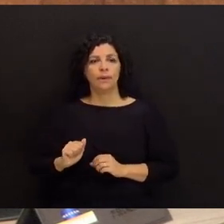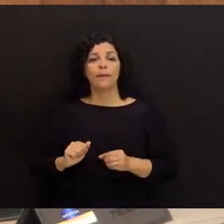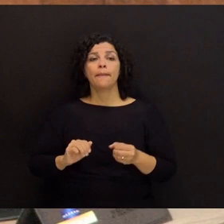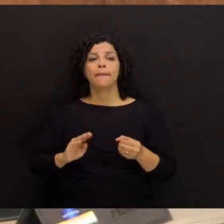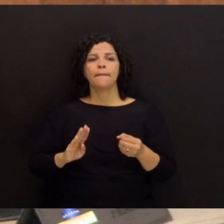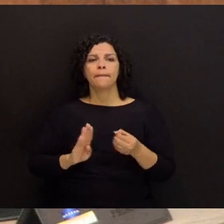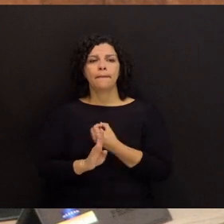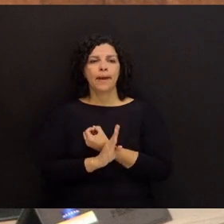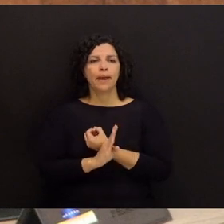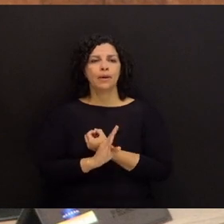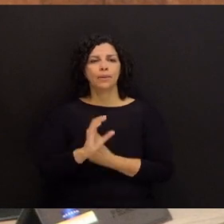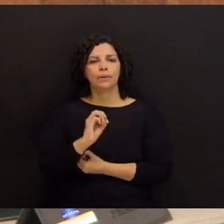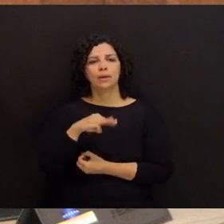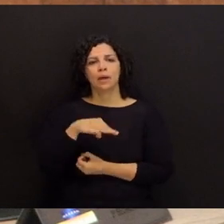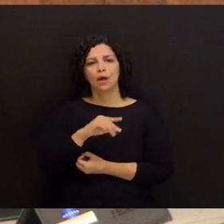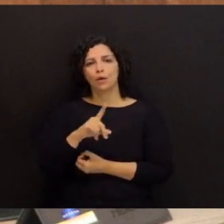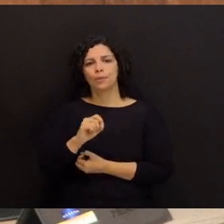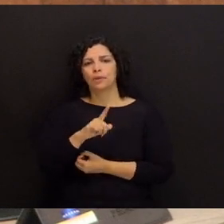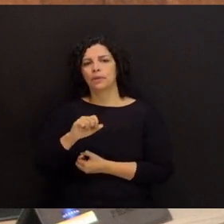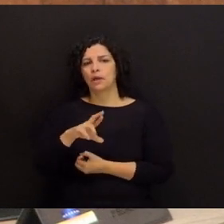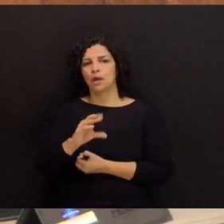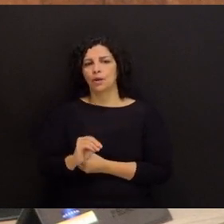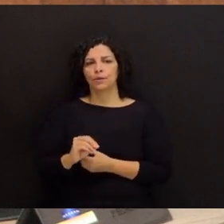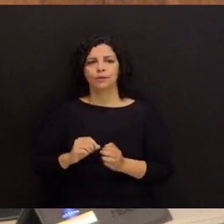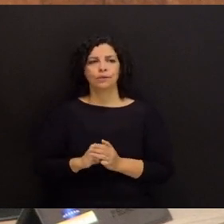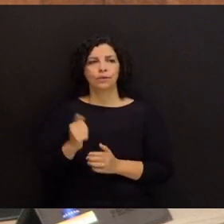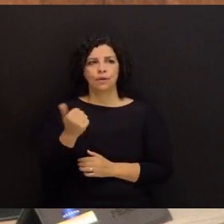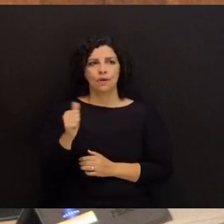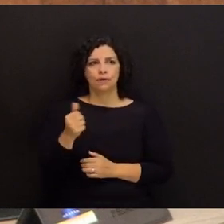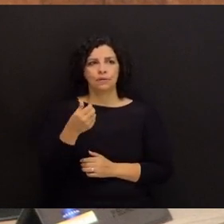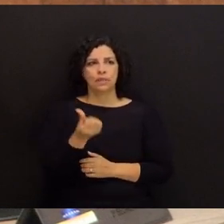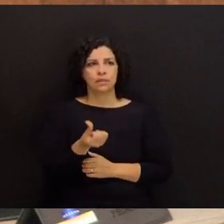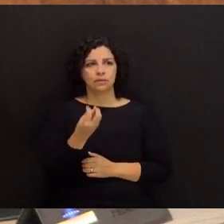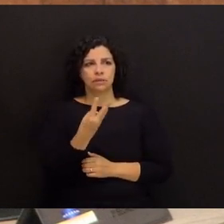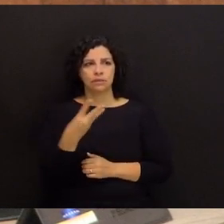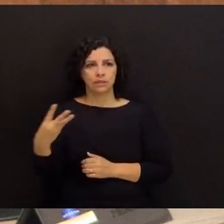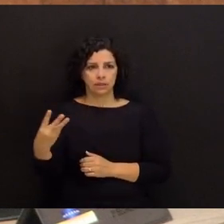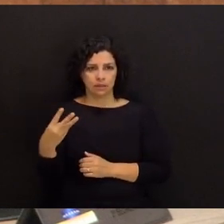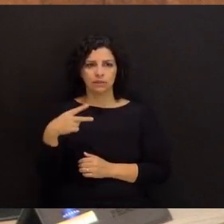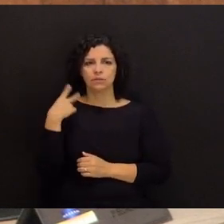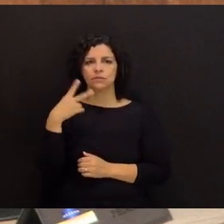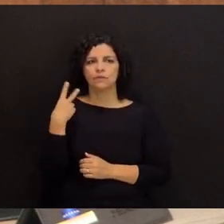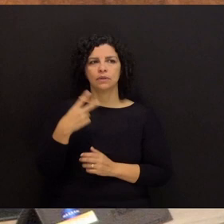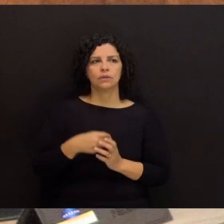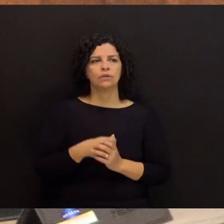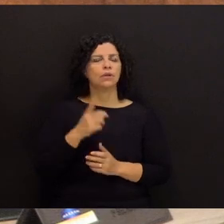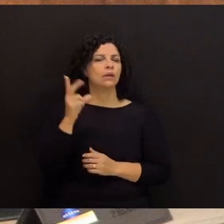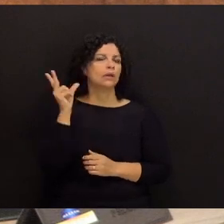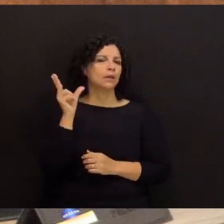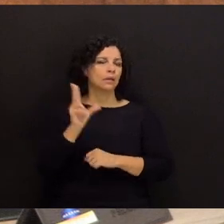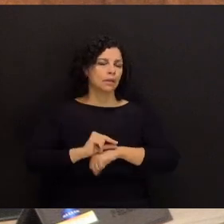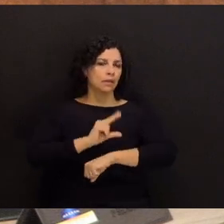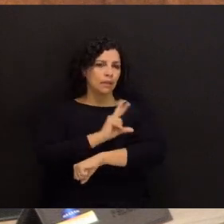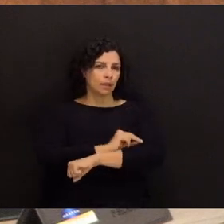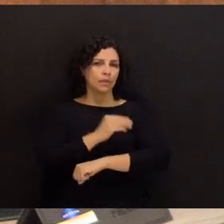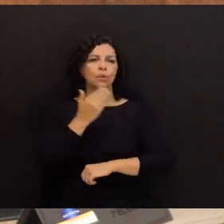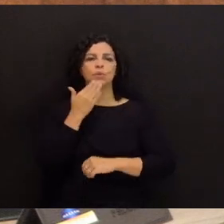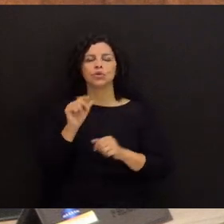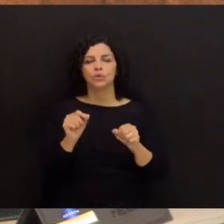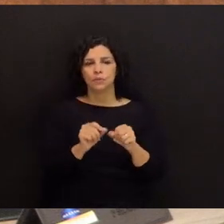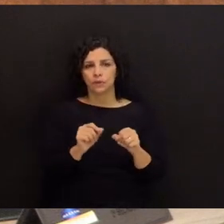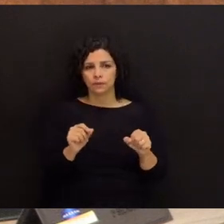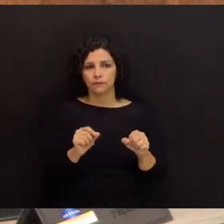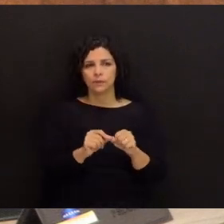da Roseira indicação de número 11.633 do vereador Denilson grilo que seja